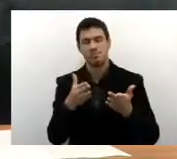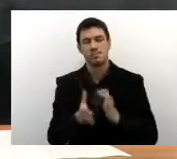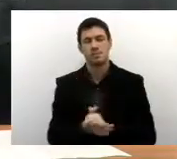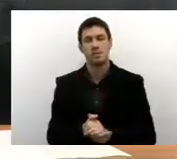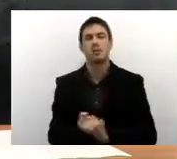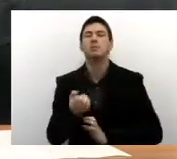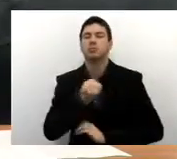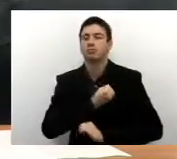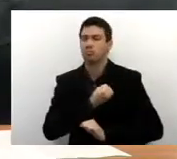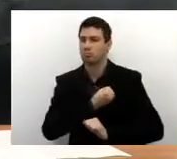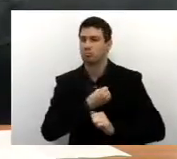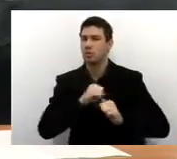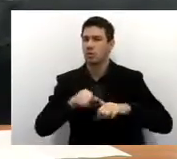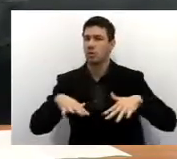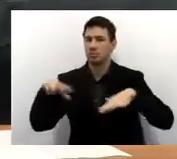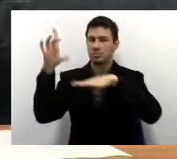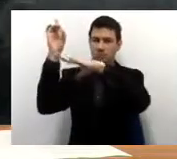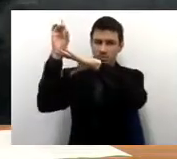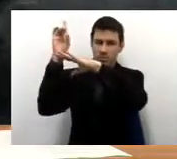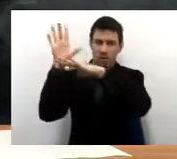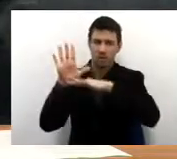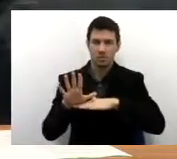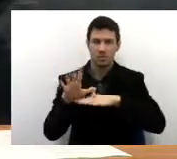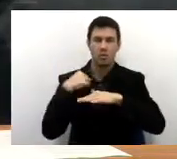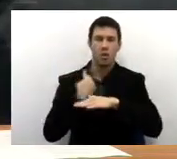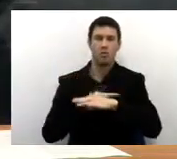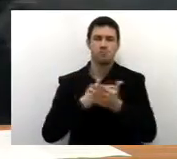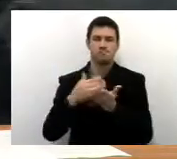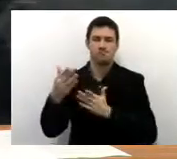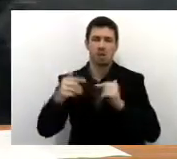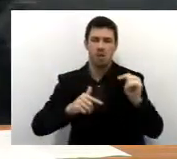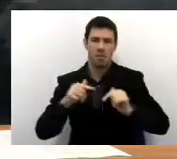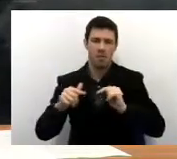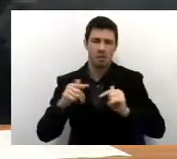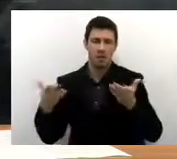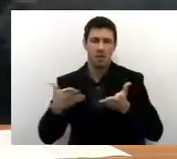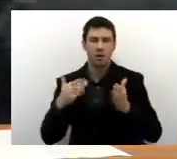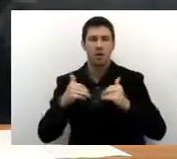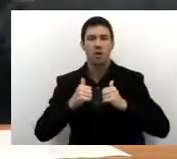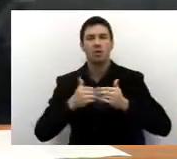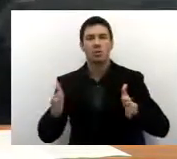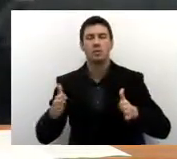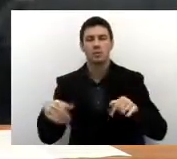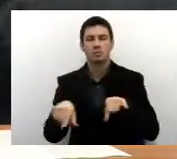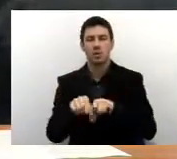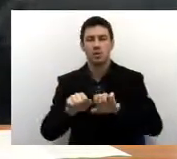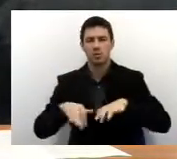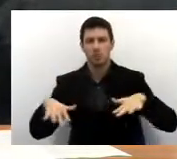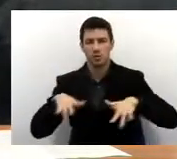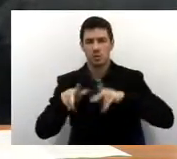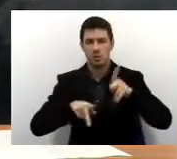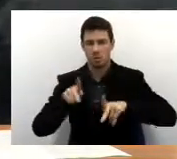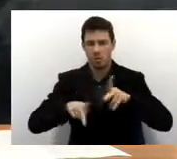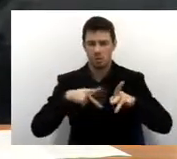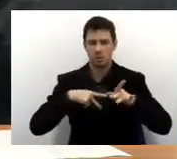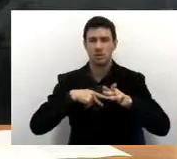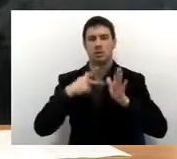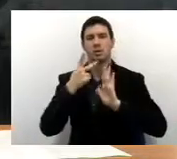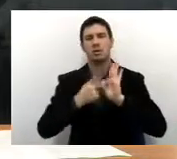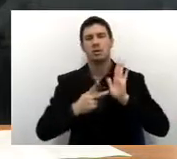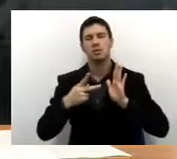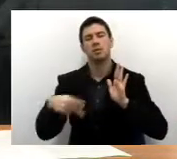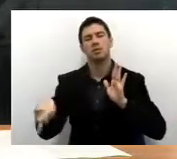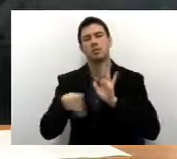A número legal, sob a proteção de Deus, iniciamos nossos trabalhos. Daremos início hoje com esta audiência pública ao processo de apreciação do plano